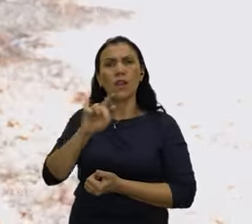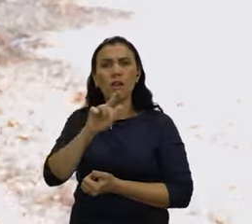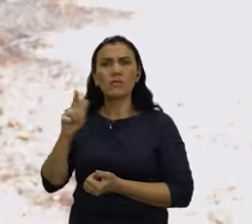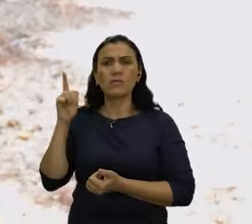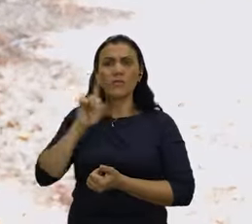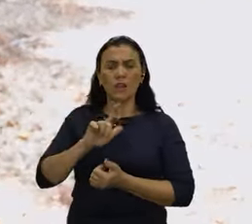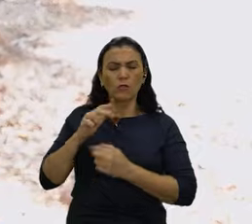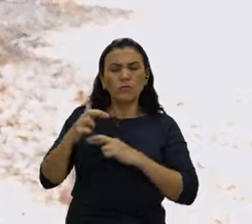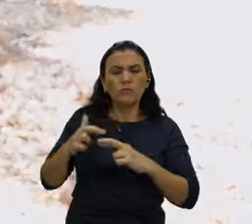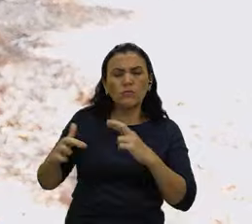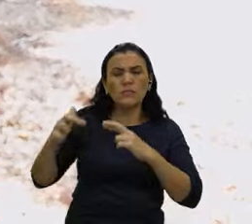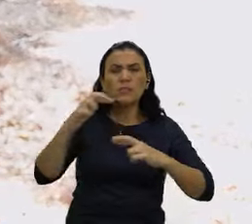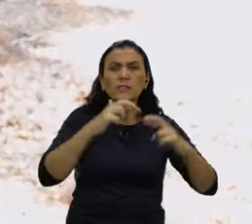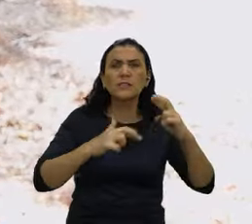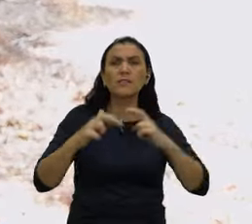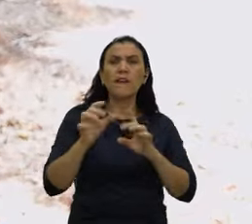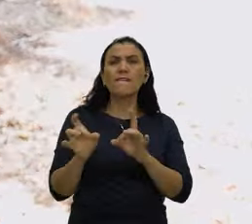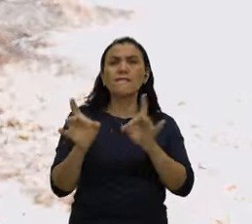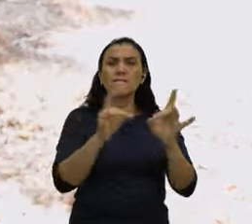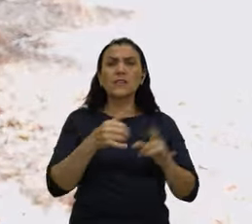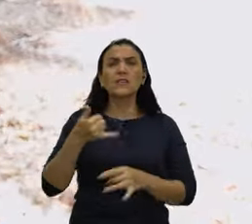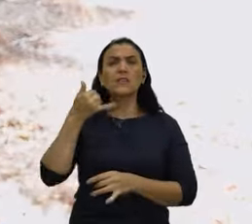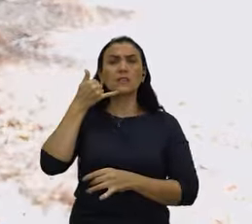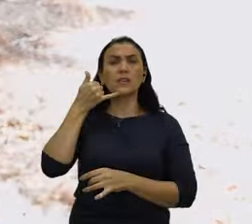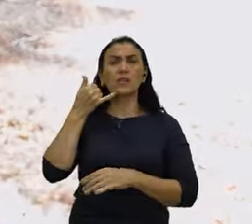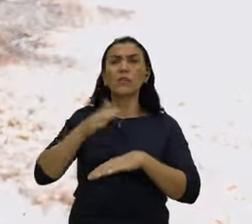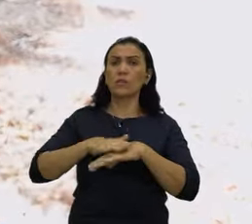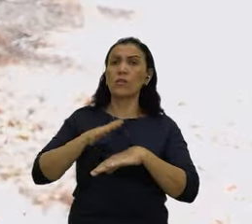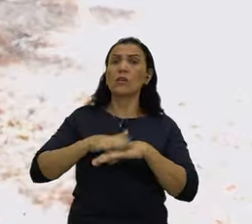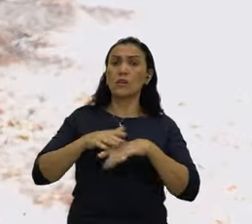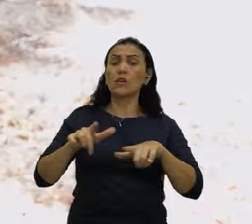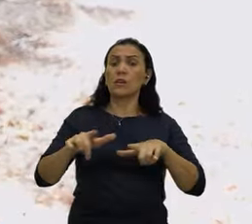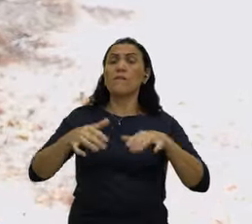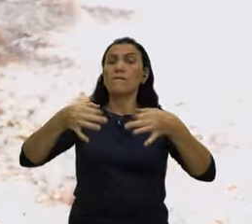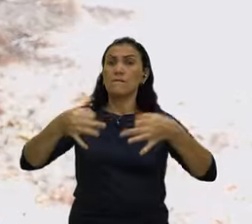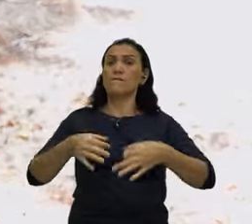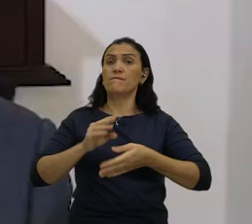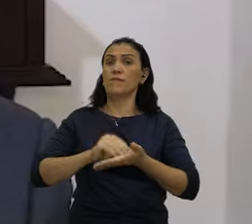Anatel para fiscalizar a venda dos aparelhos celulares